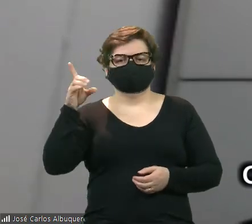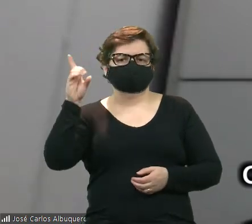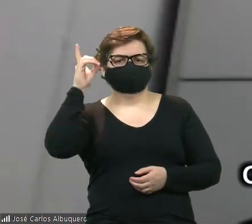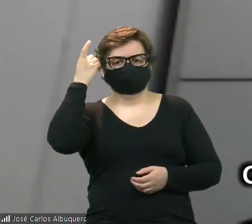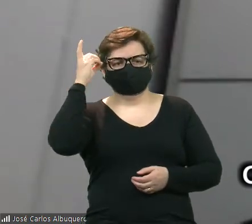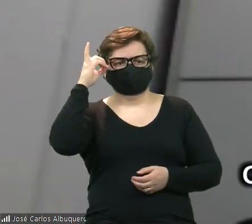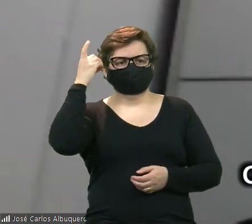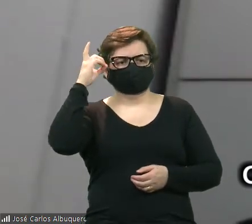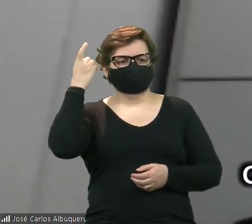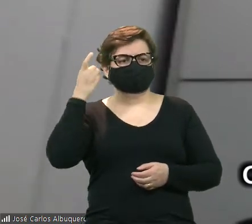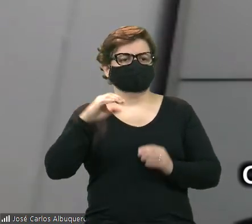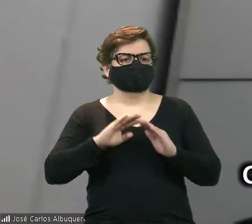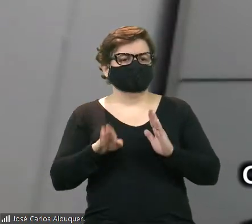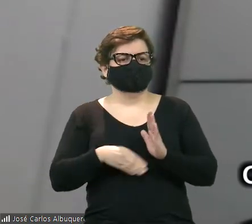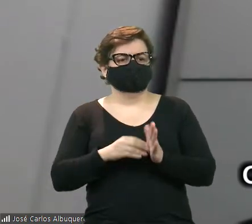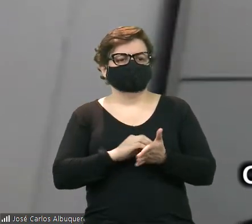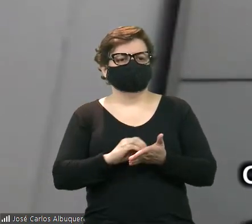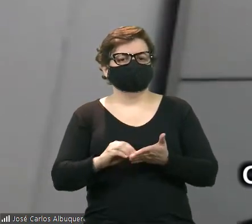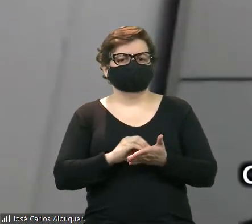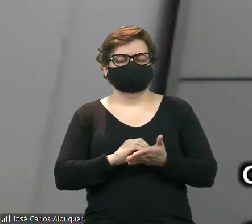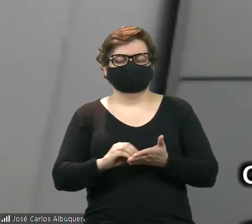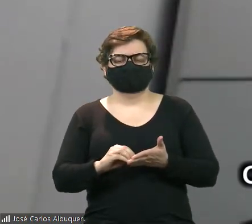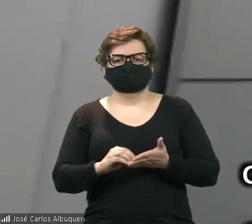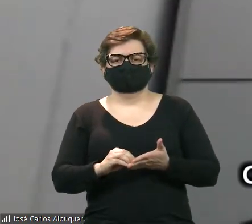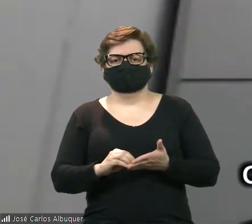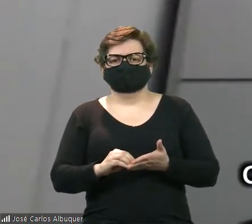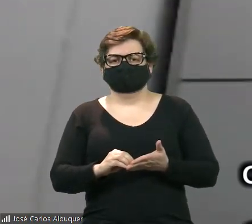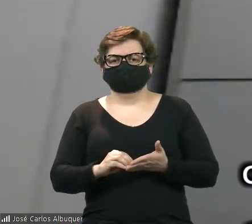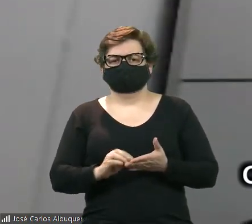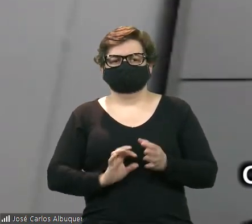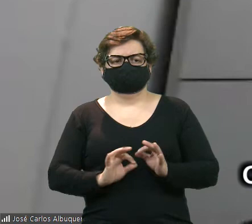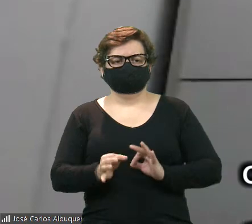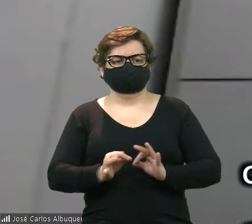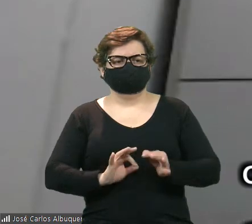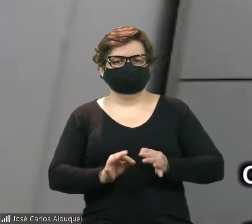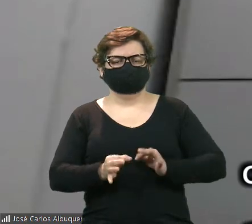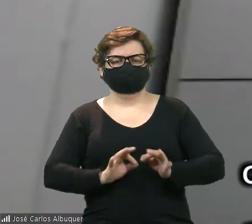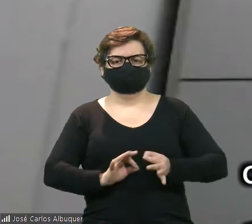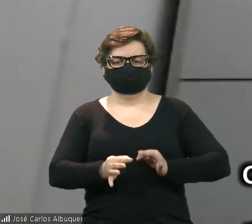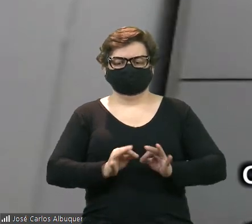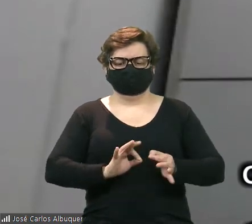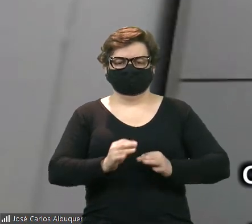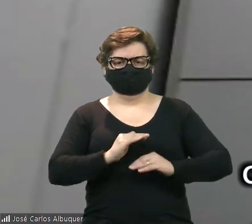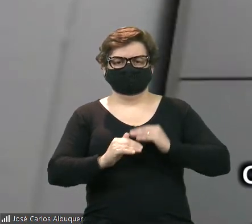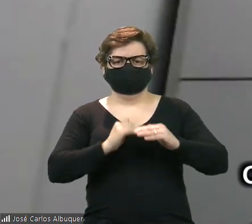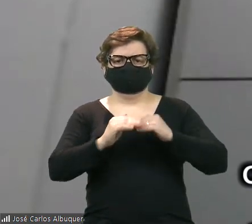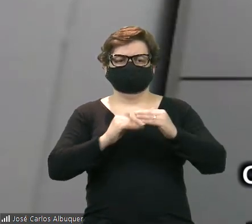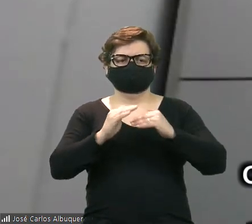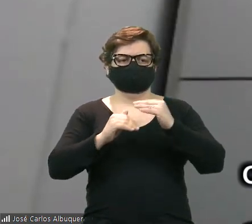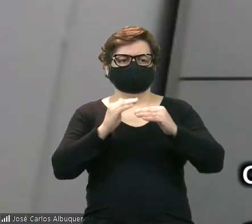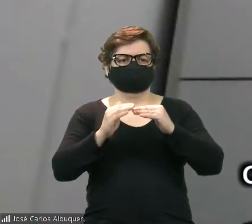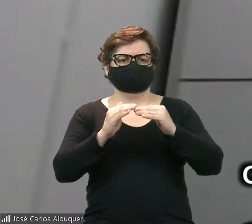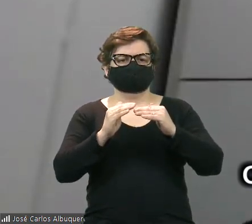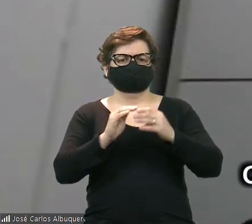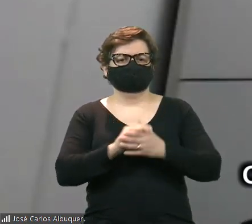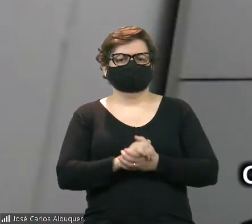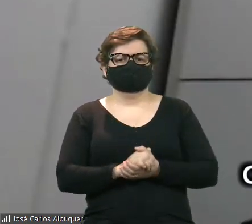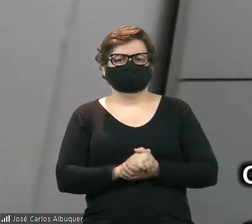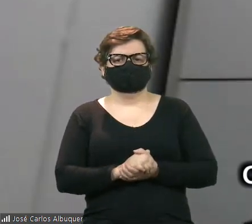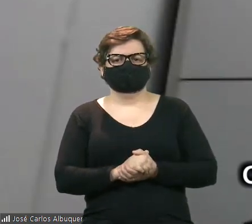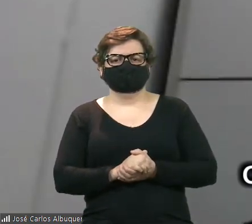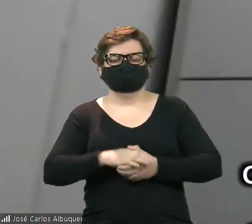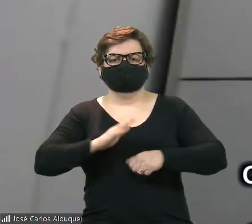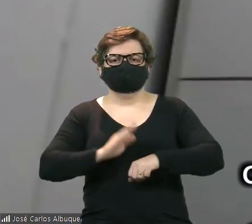parabenizar aí todos os secretários envolvidos aí no planejamento, aí no desenvolvimento dessa, de mais